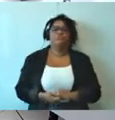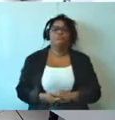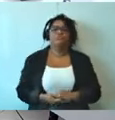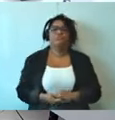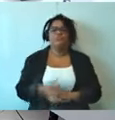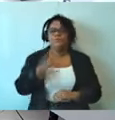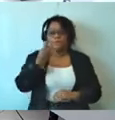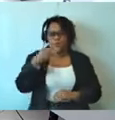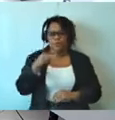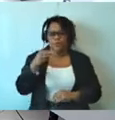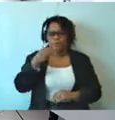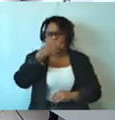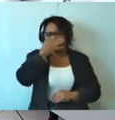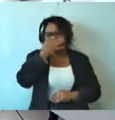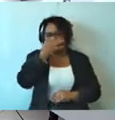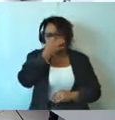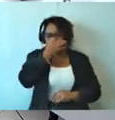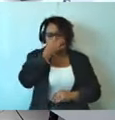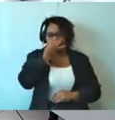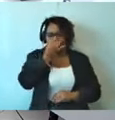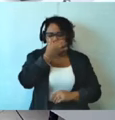Só um instantinho.